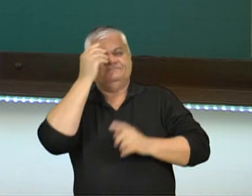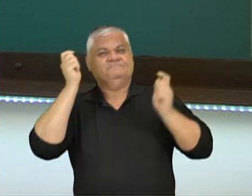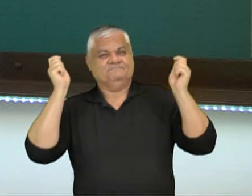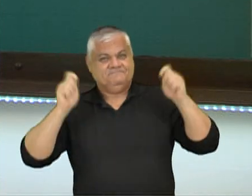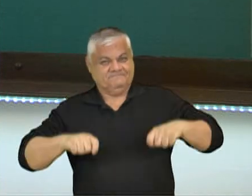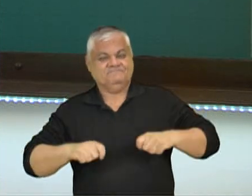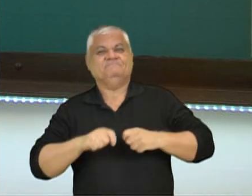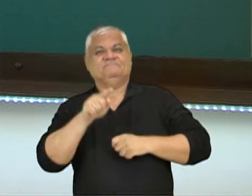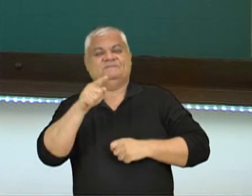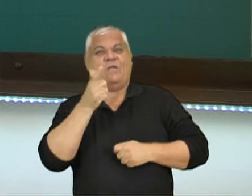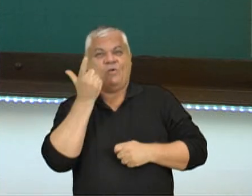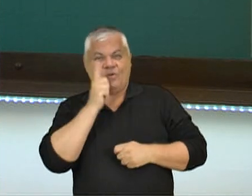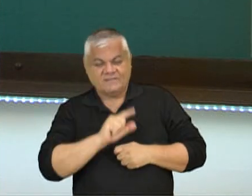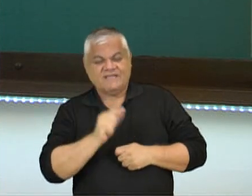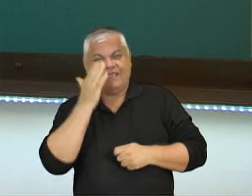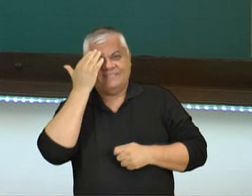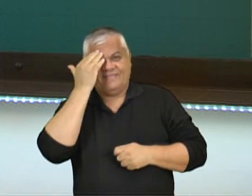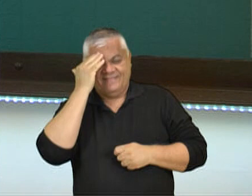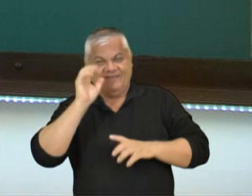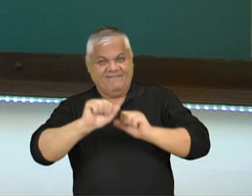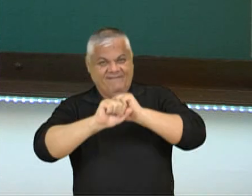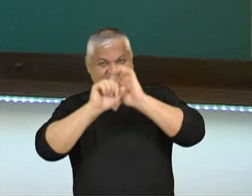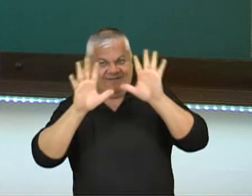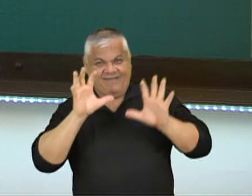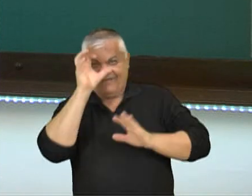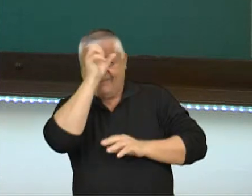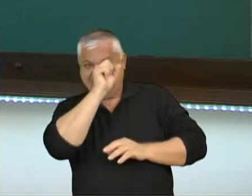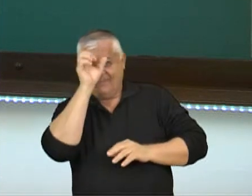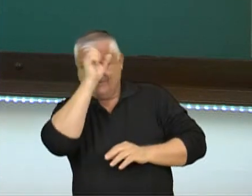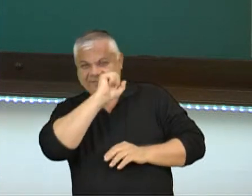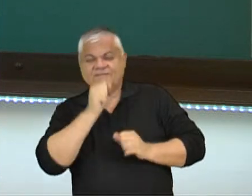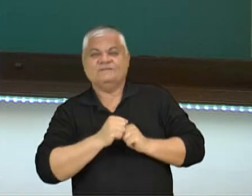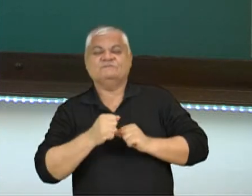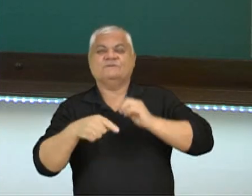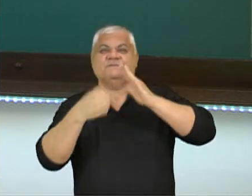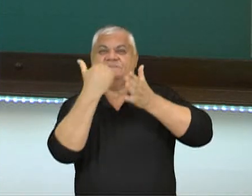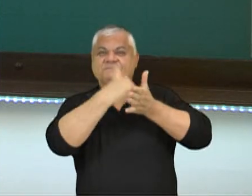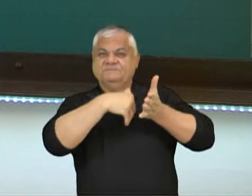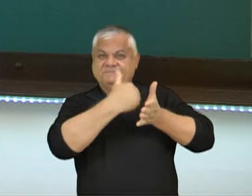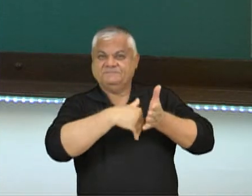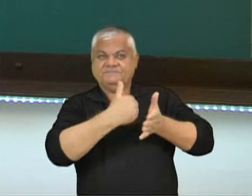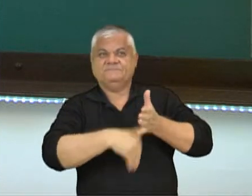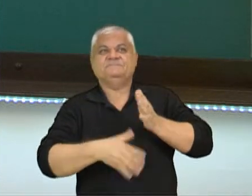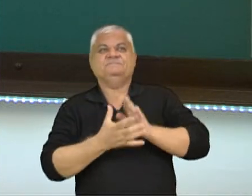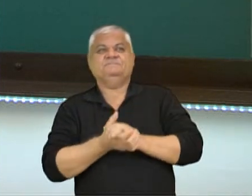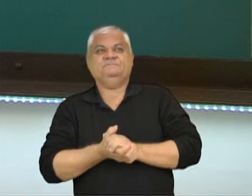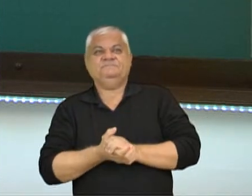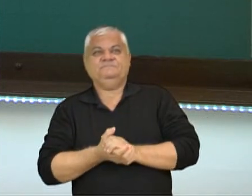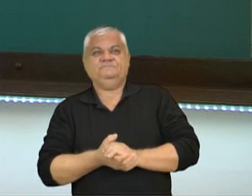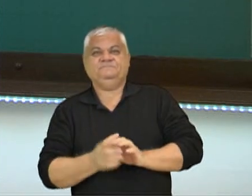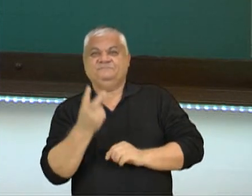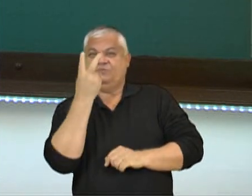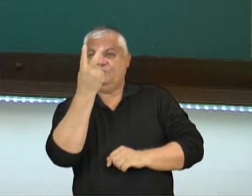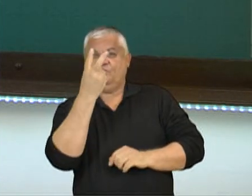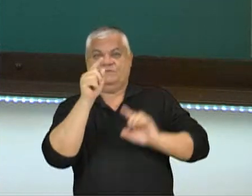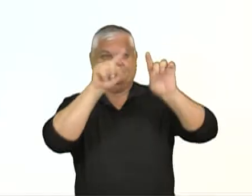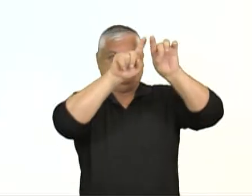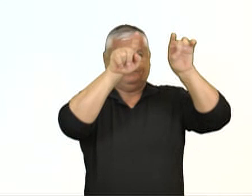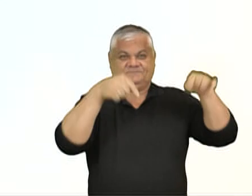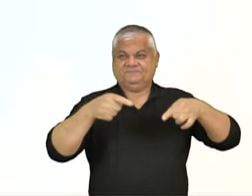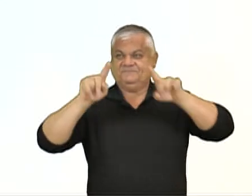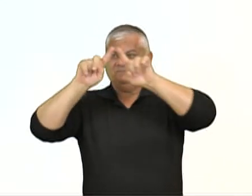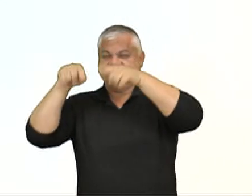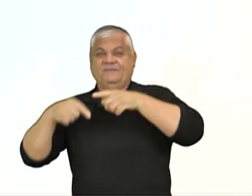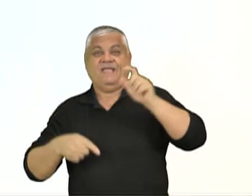realmente consiga ver se estamos aí aprendendo sobre subtração de matrizes. Então, eu tenho duas matrizes,